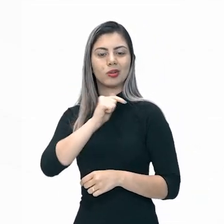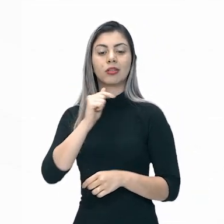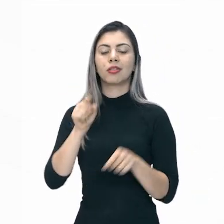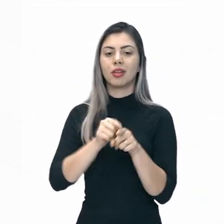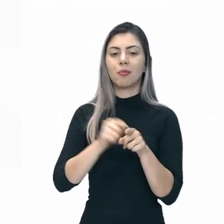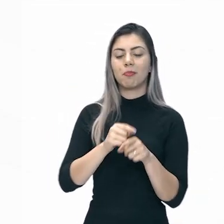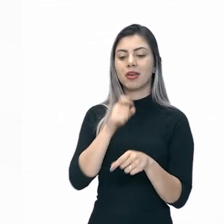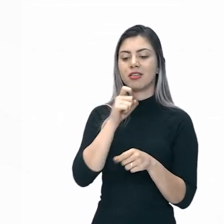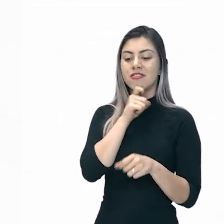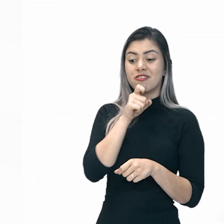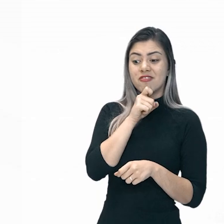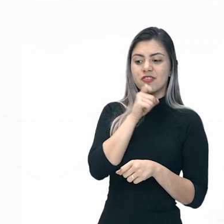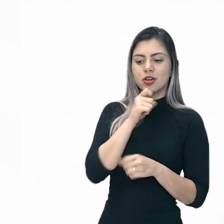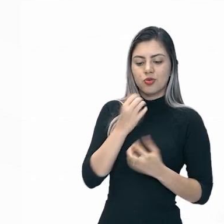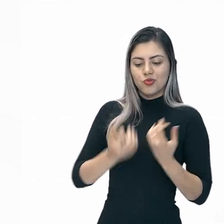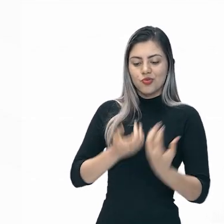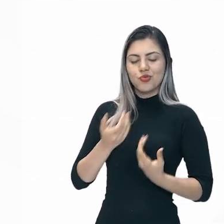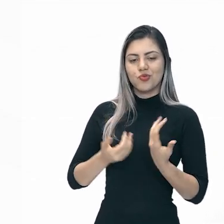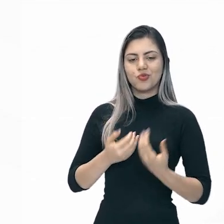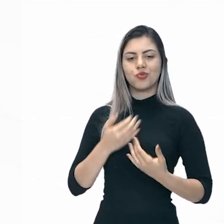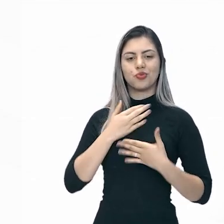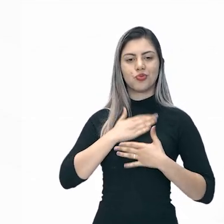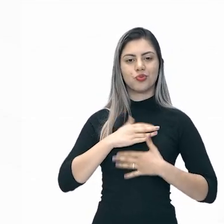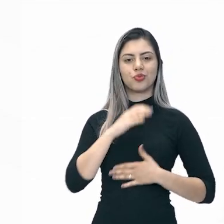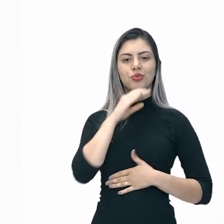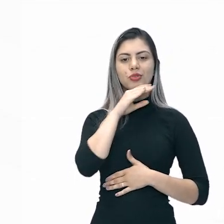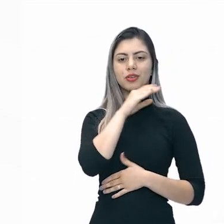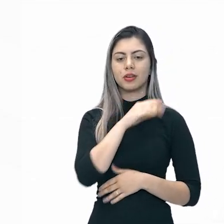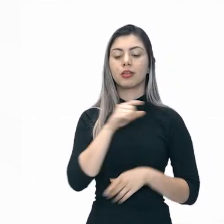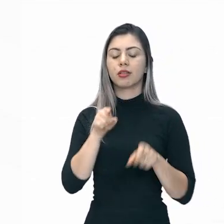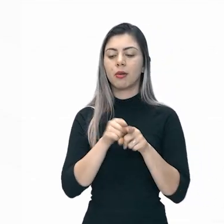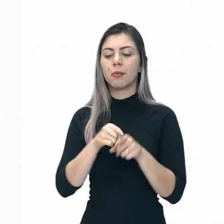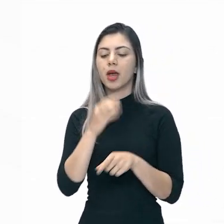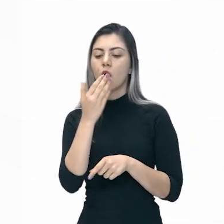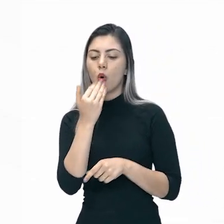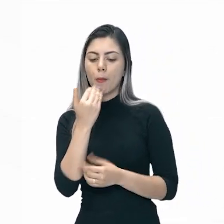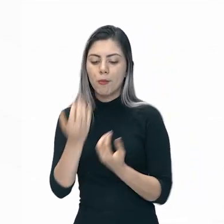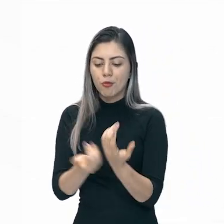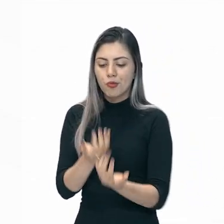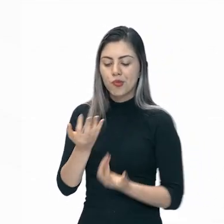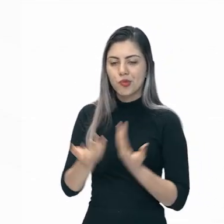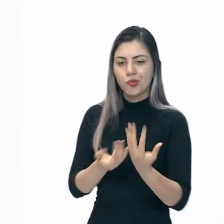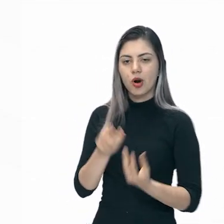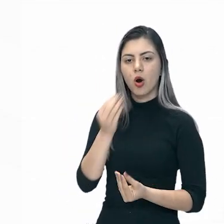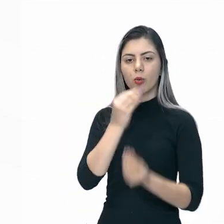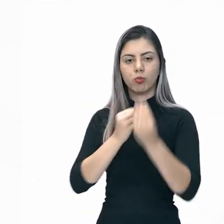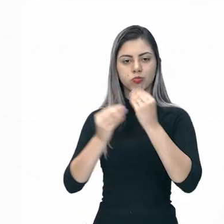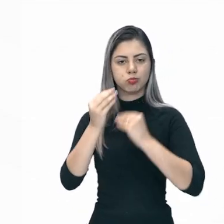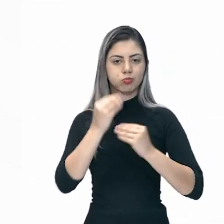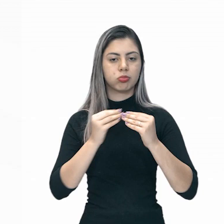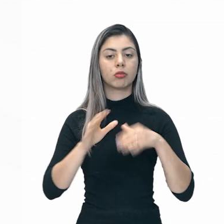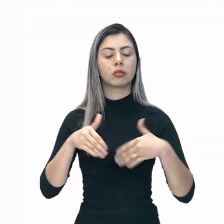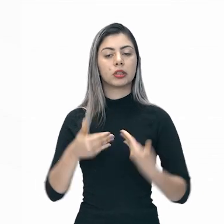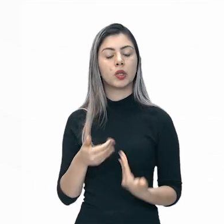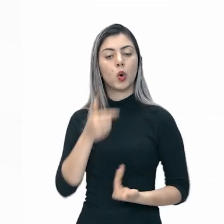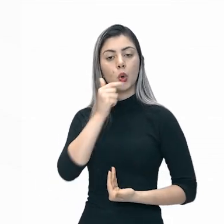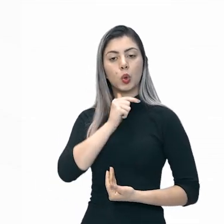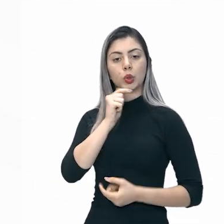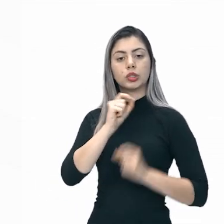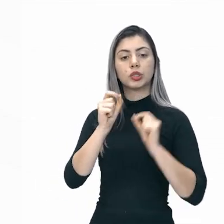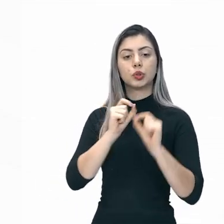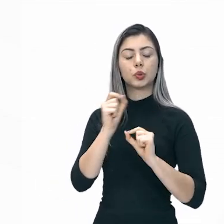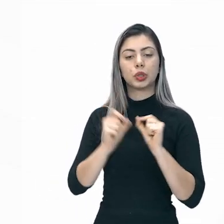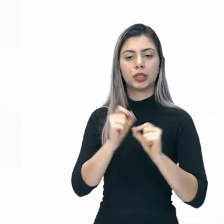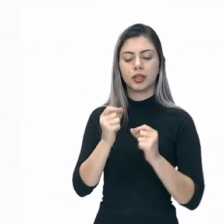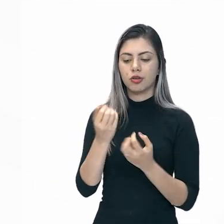os alimentos. Essas mudanças, originadas pelo uso do fogo, permitiram aos hominídeos